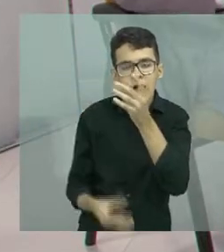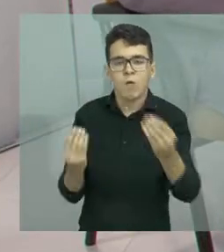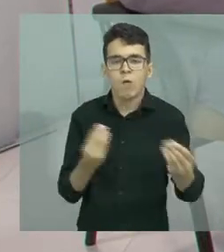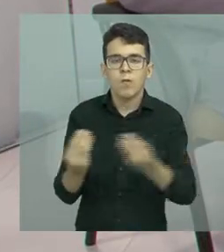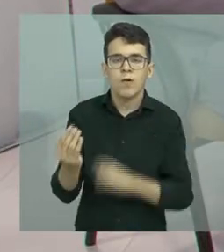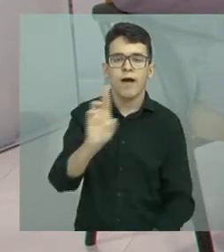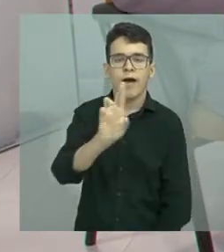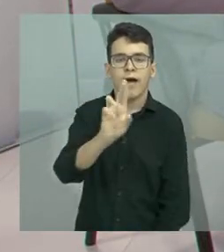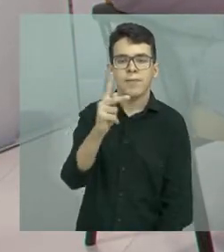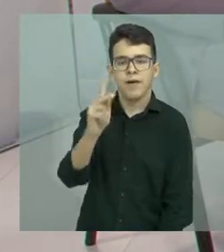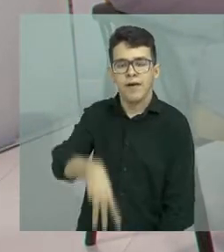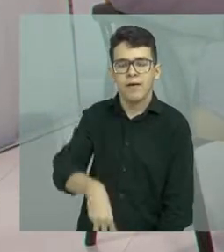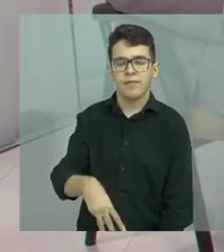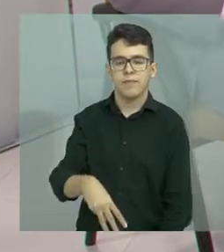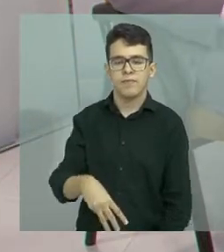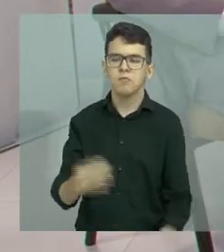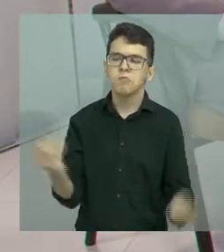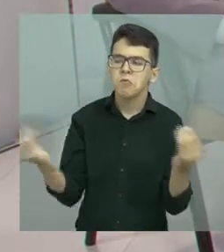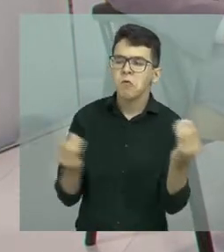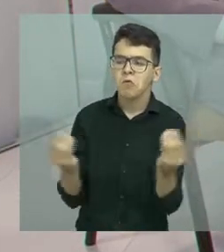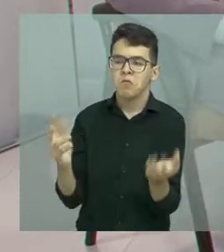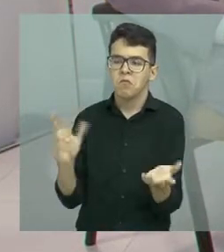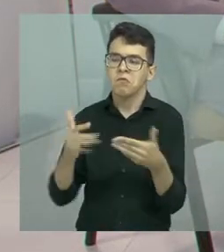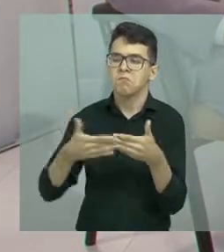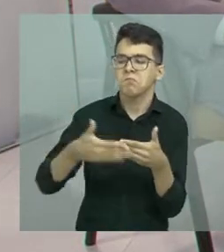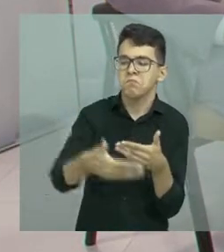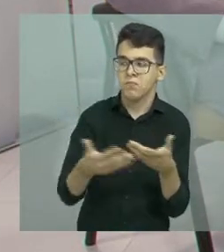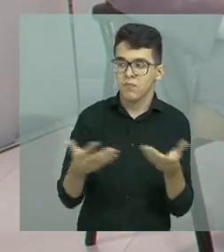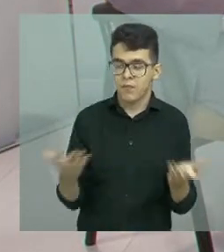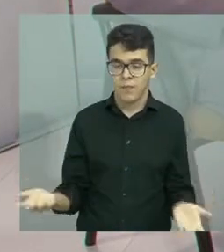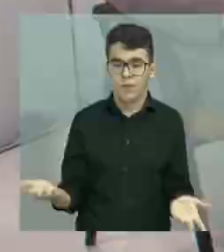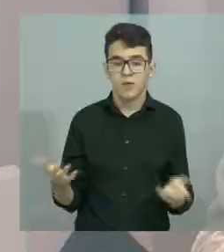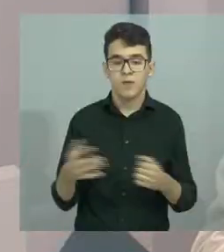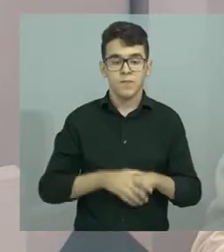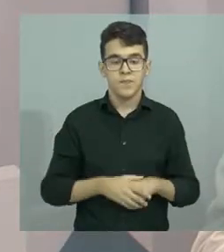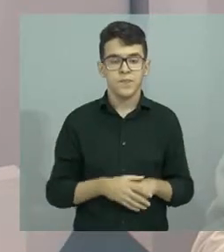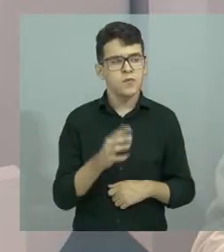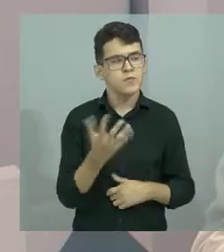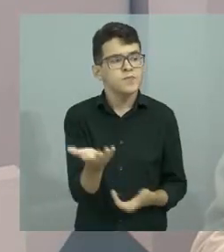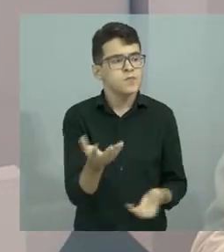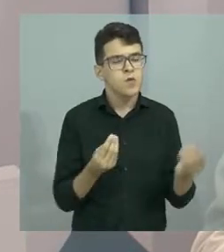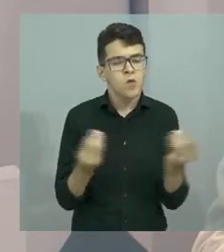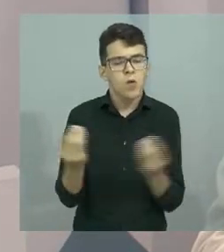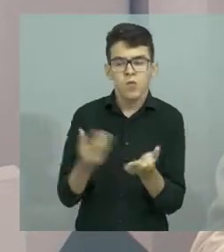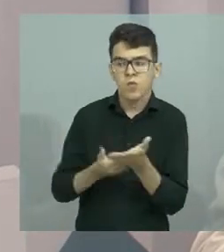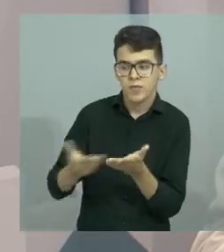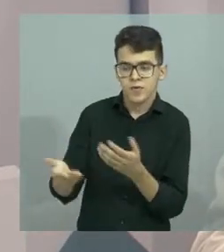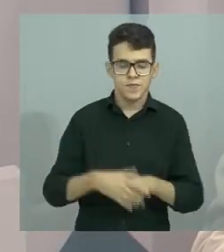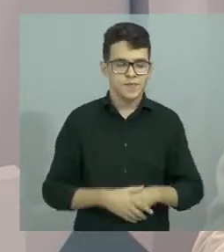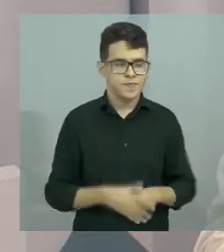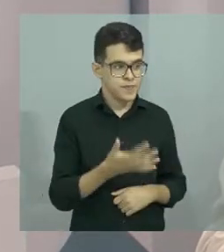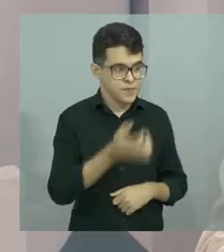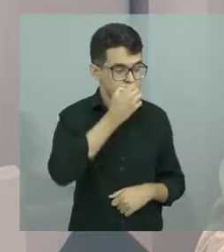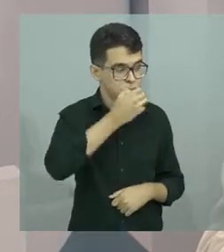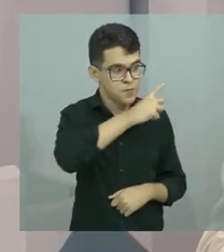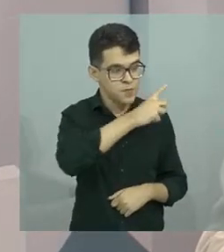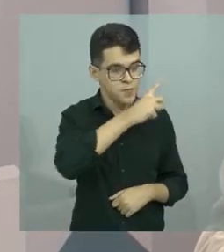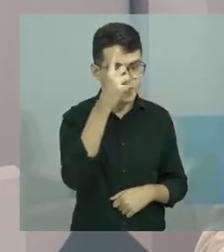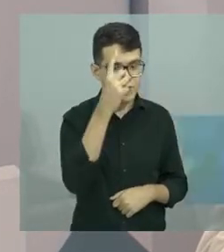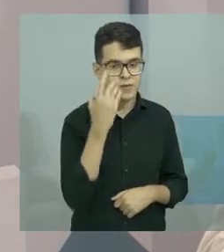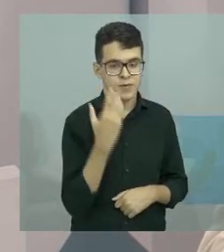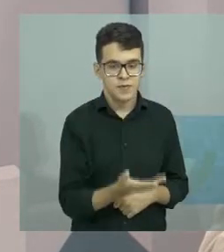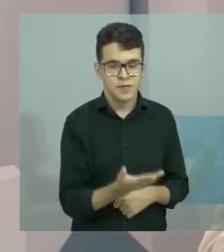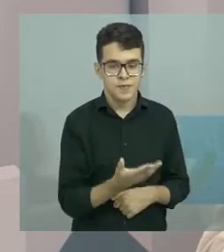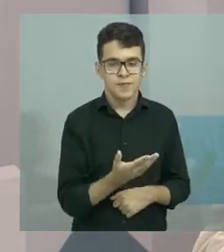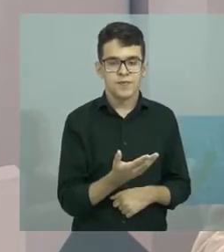é que isso aí vai acontecer. Primeiramente, como é que foi o lançamento? Bem, bom dia, Paulo. Bom dia a todos os nossos amigos que estão nos vendo